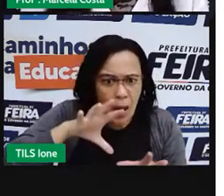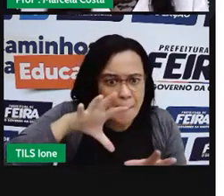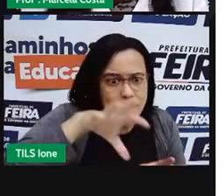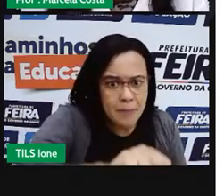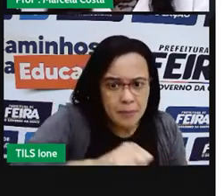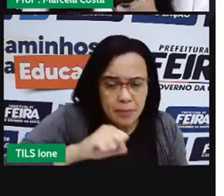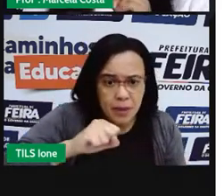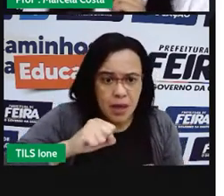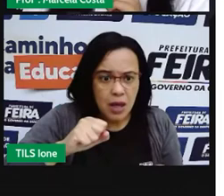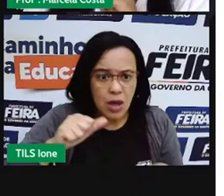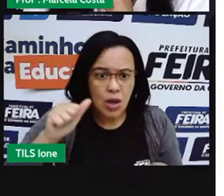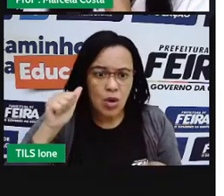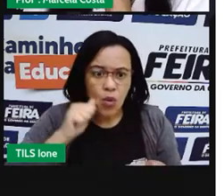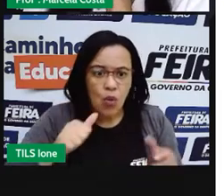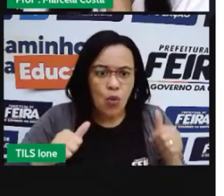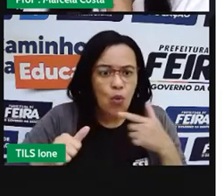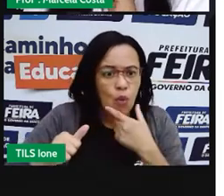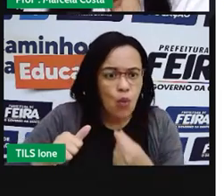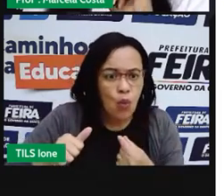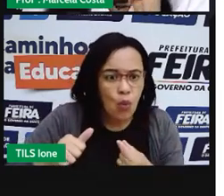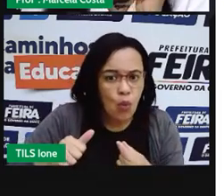Eu estou falando do conto do